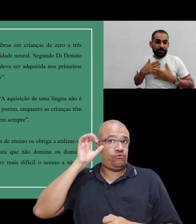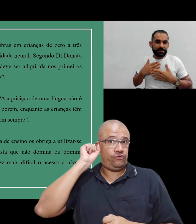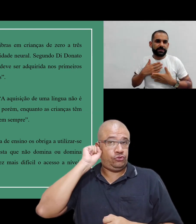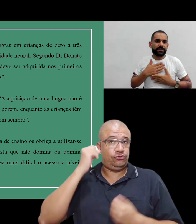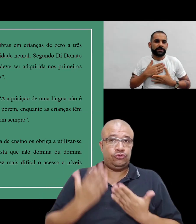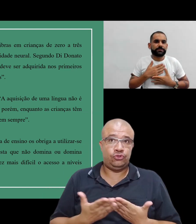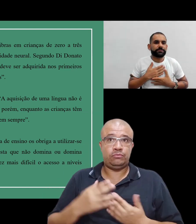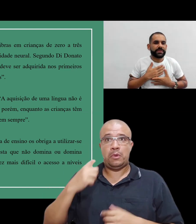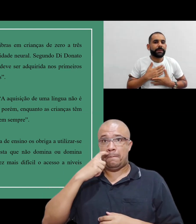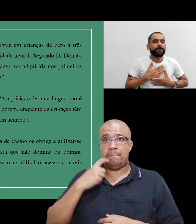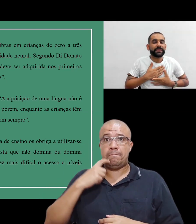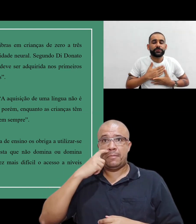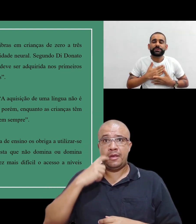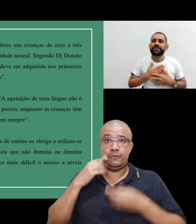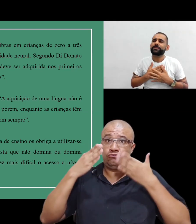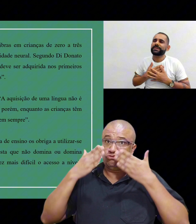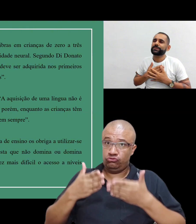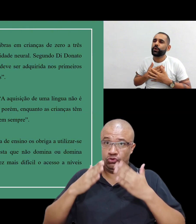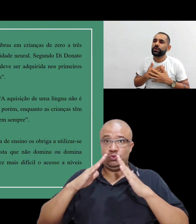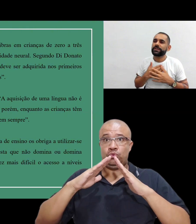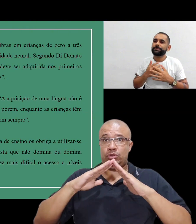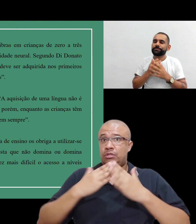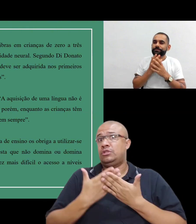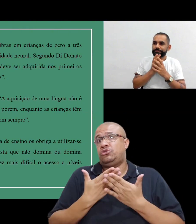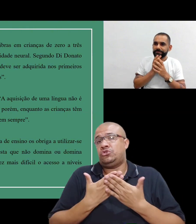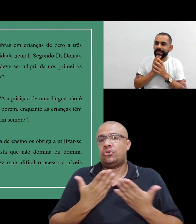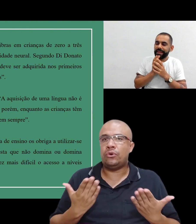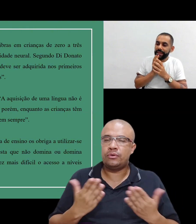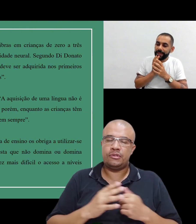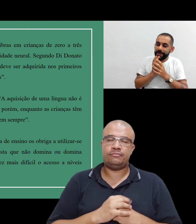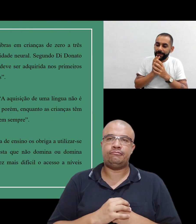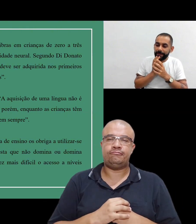eu ouvinte, né, Pedro, chego na escola,